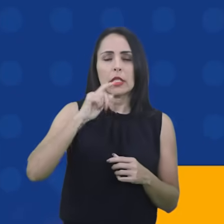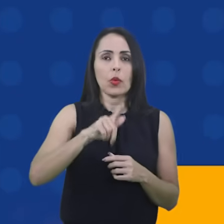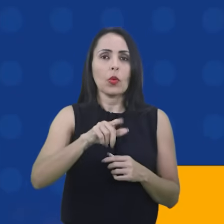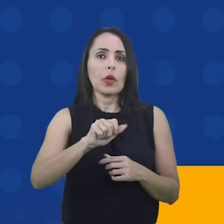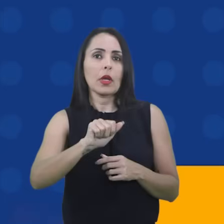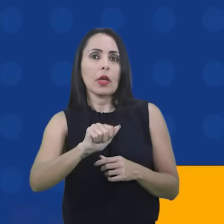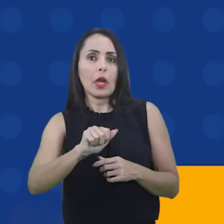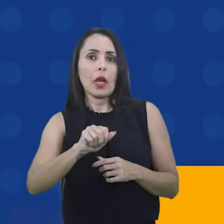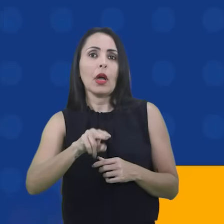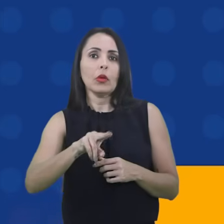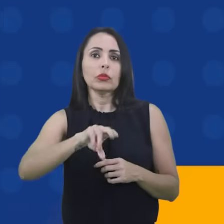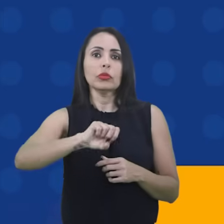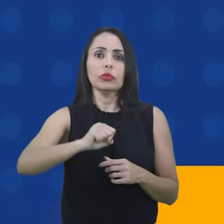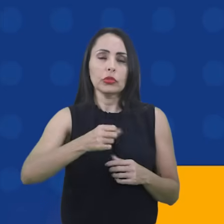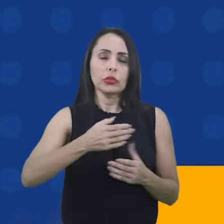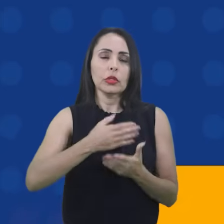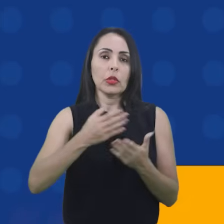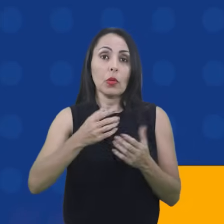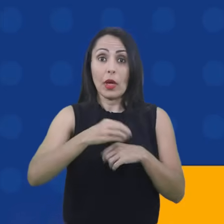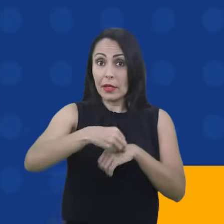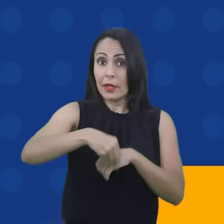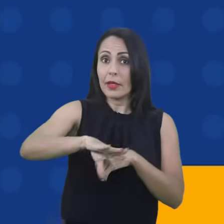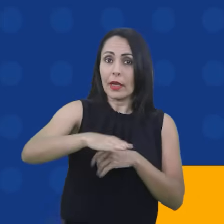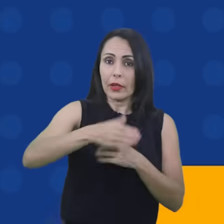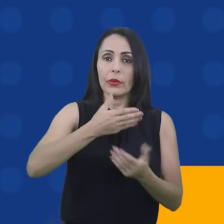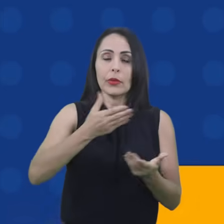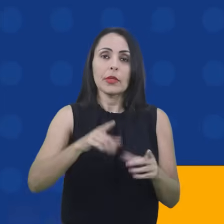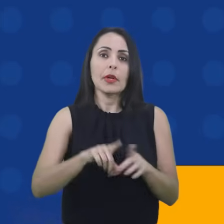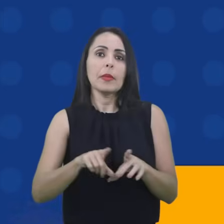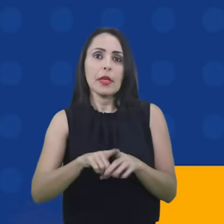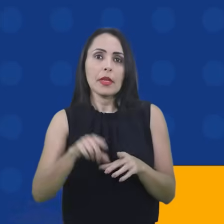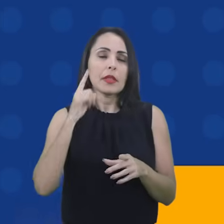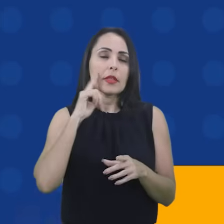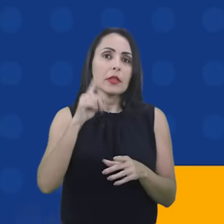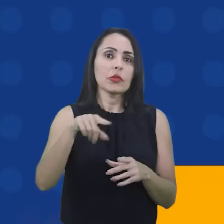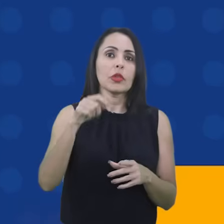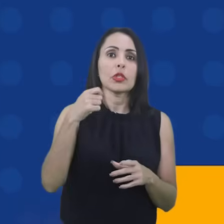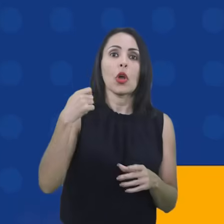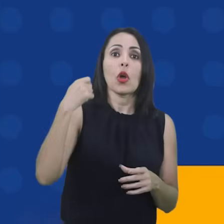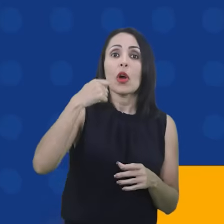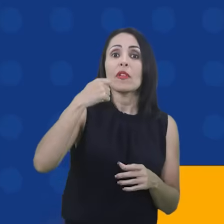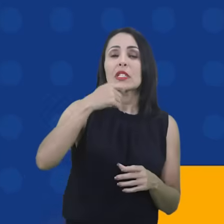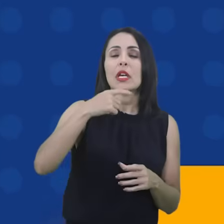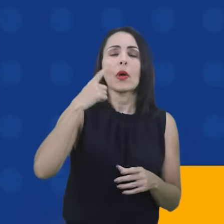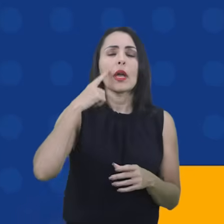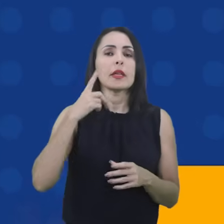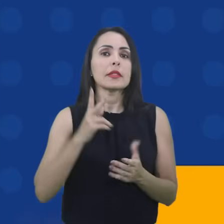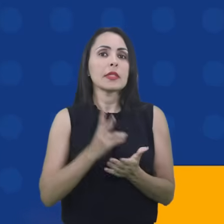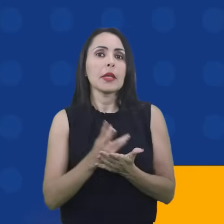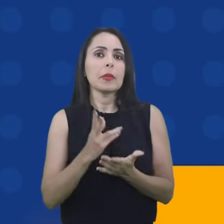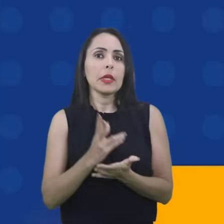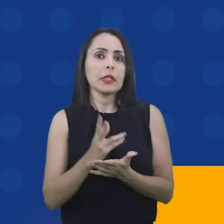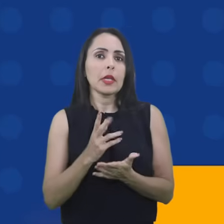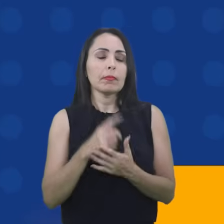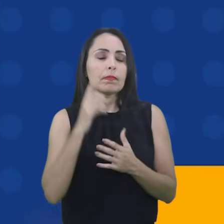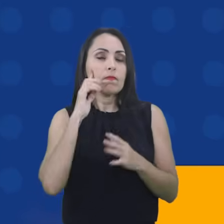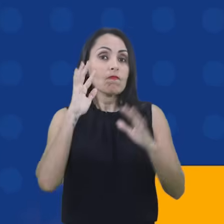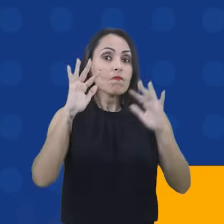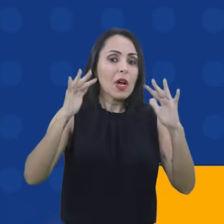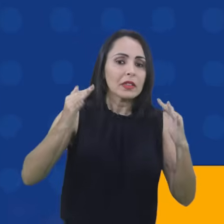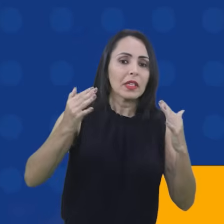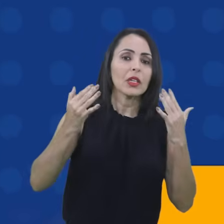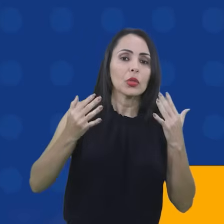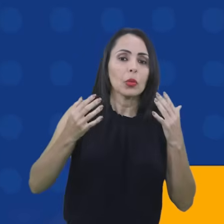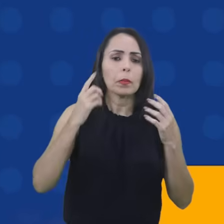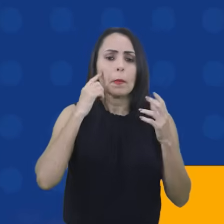da gengiva, né. E uma dica que eu dou, né, que pode ser bastante útil na sua escovação, é sempre, né, estar atento para